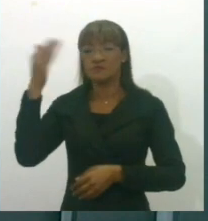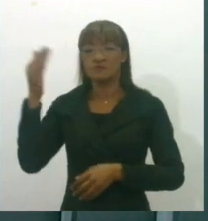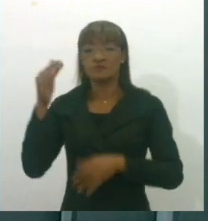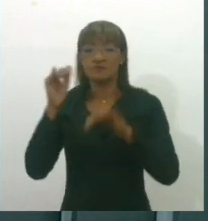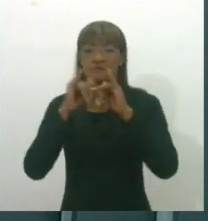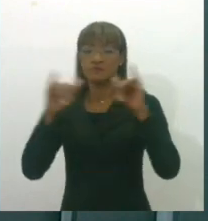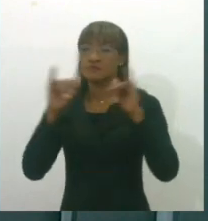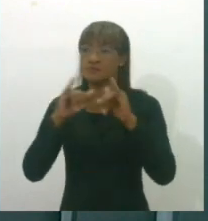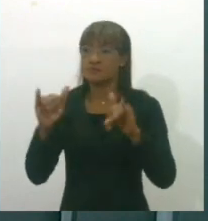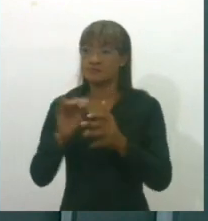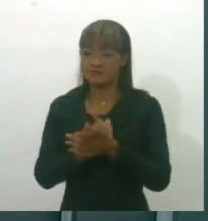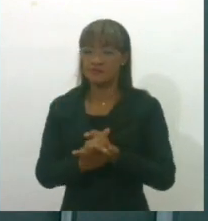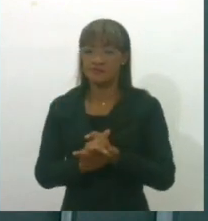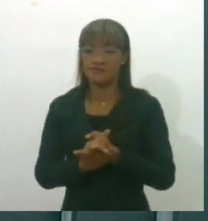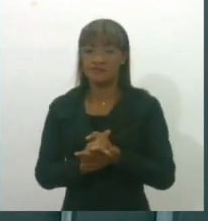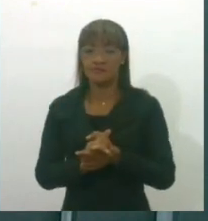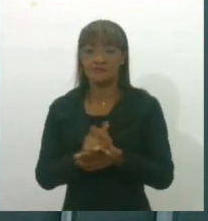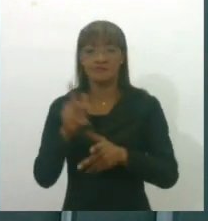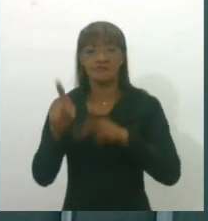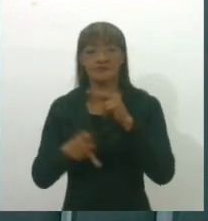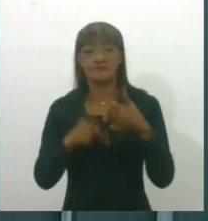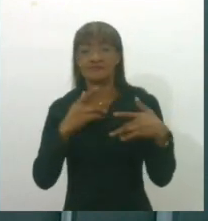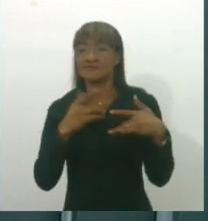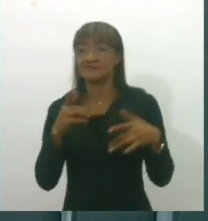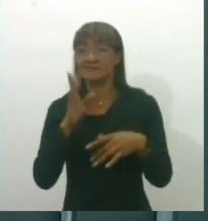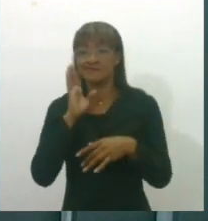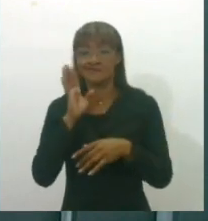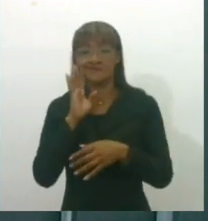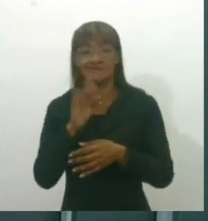a ser doadora, né? Eu que agradeço. Tenham todos